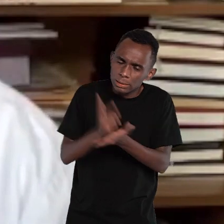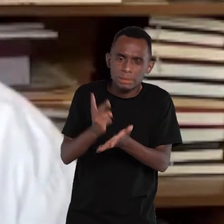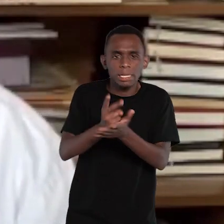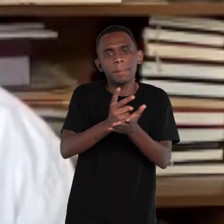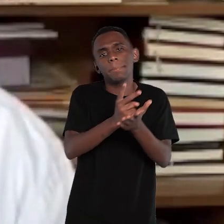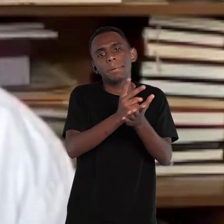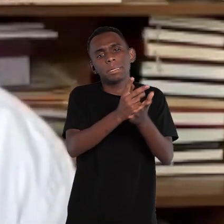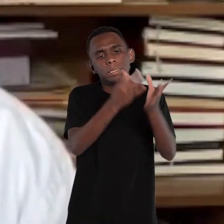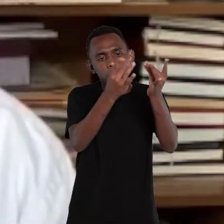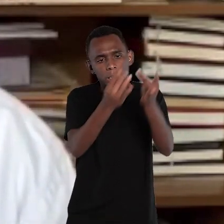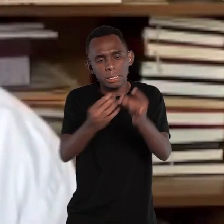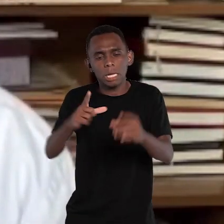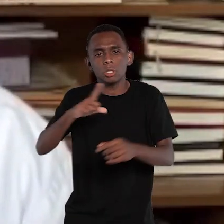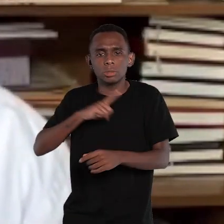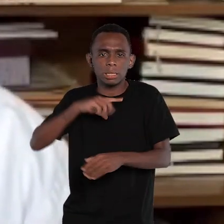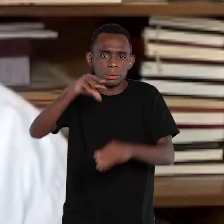momento.